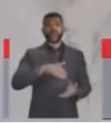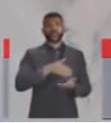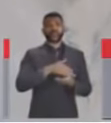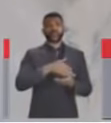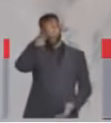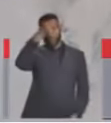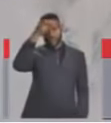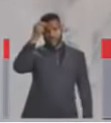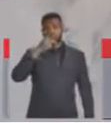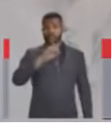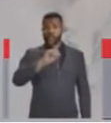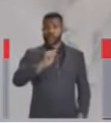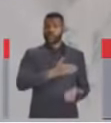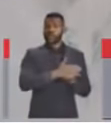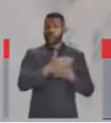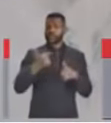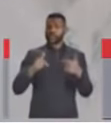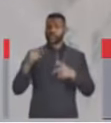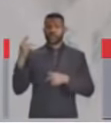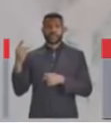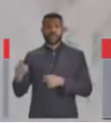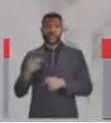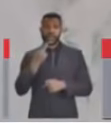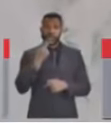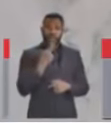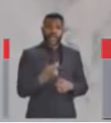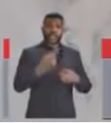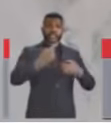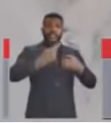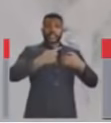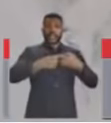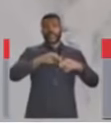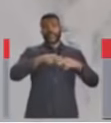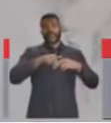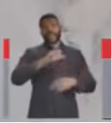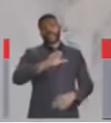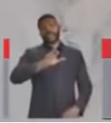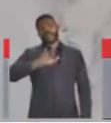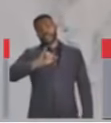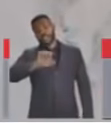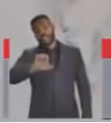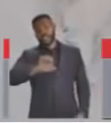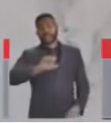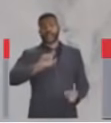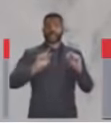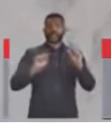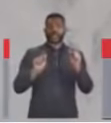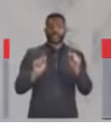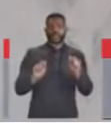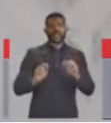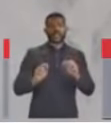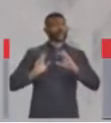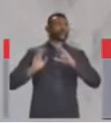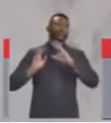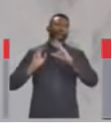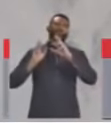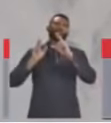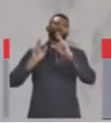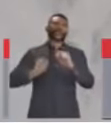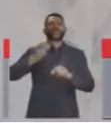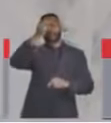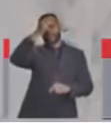desde o início da sua gestão com justificativa de que a cidade passa por crises financeiras todos eles